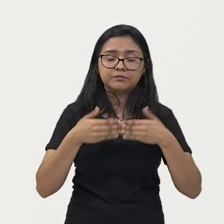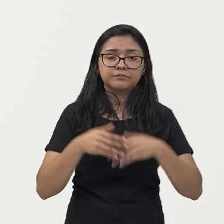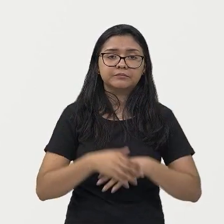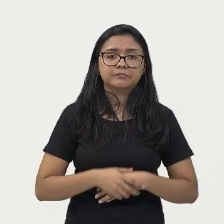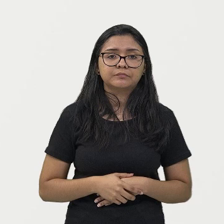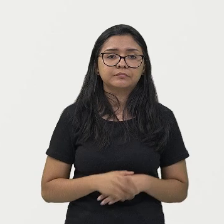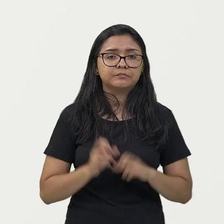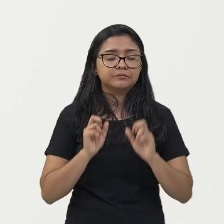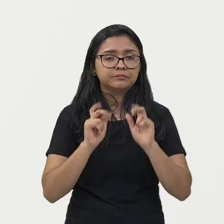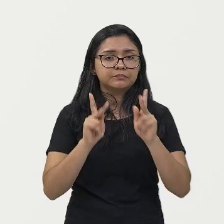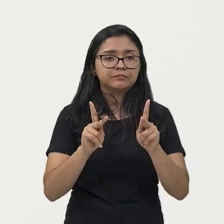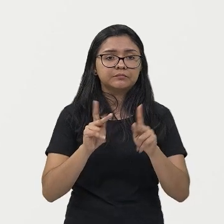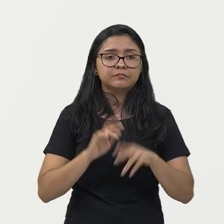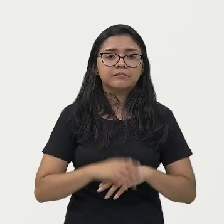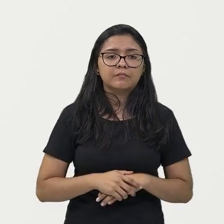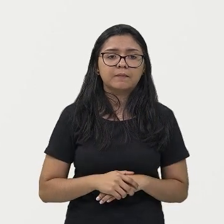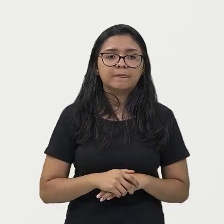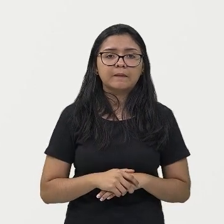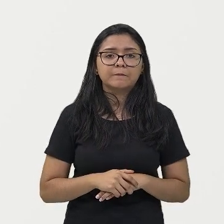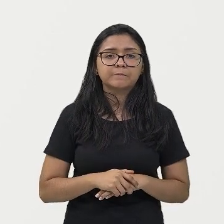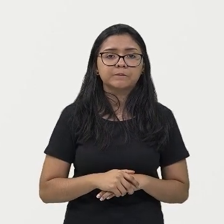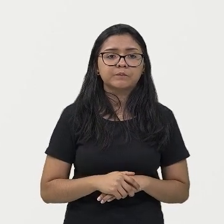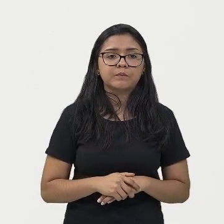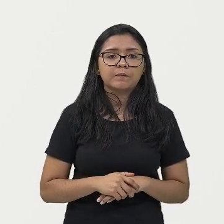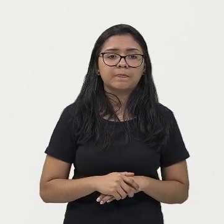tá bom? Agora, se fosse